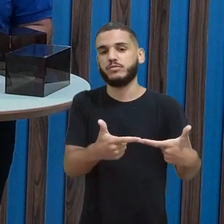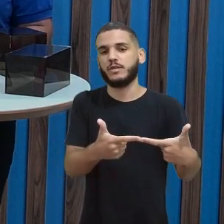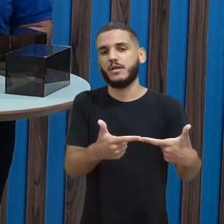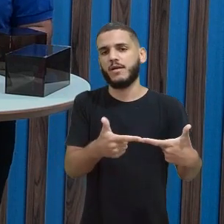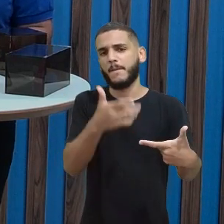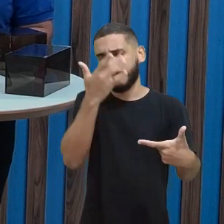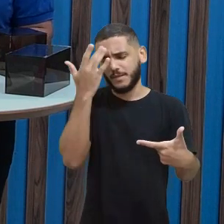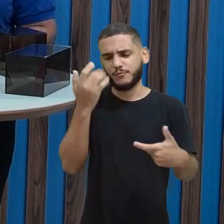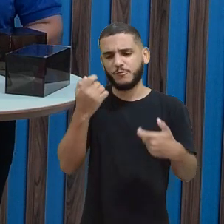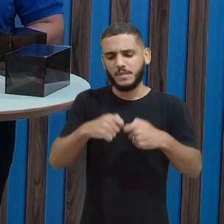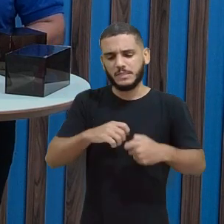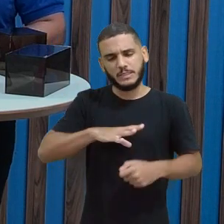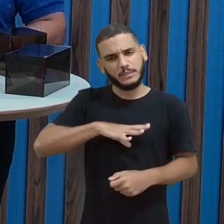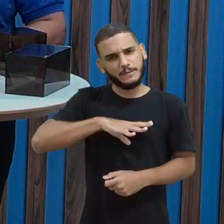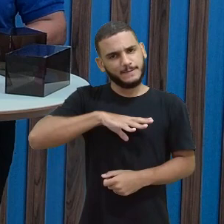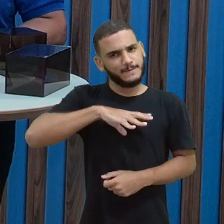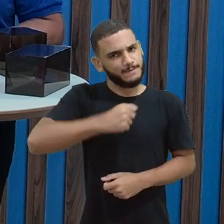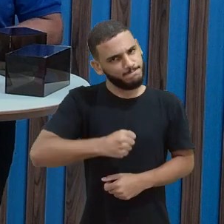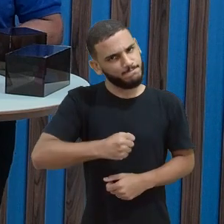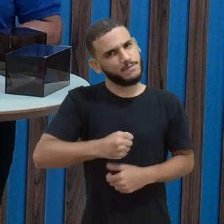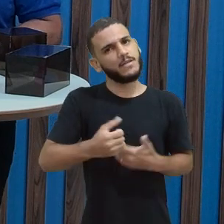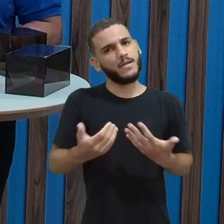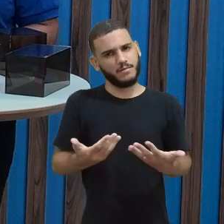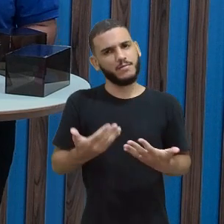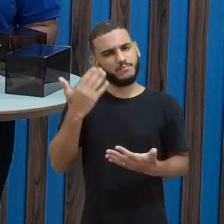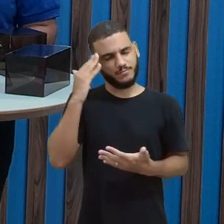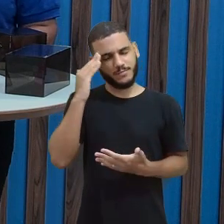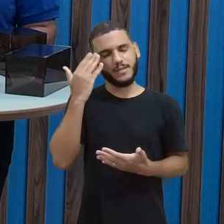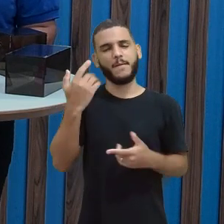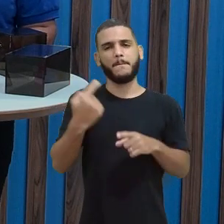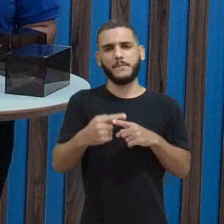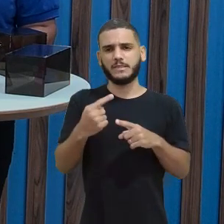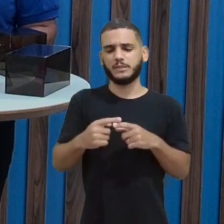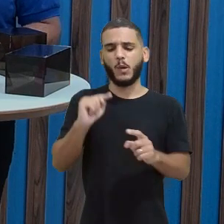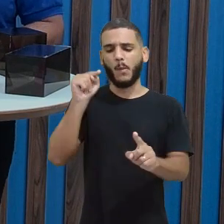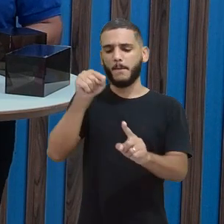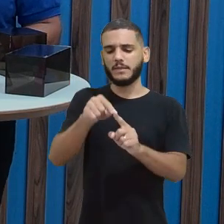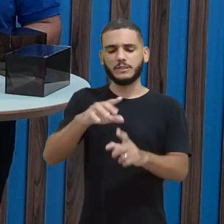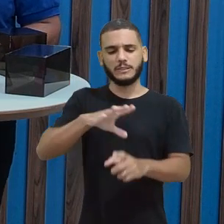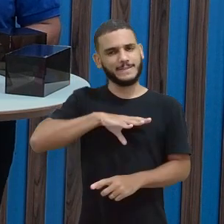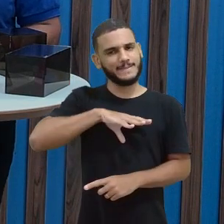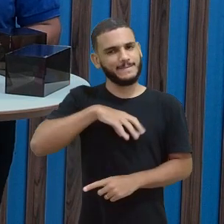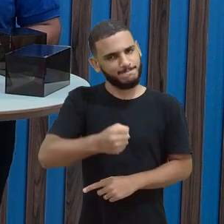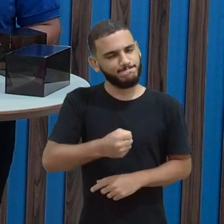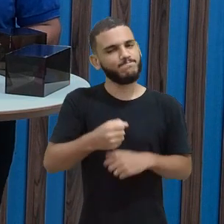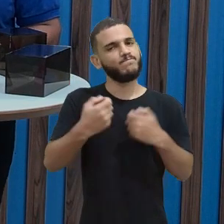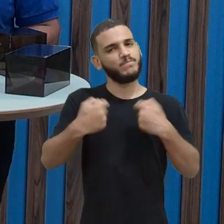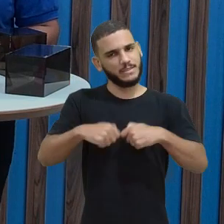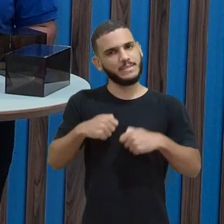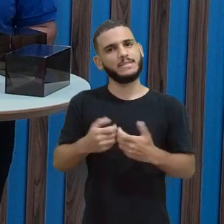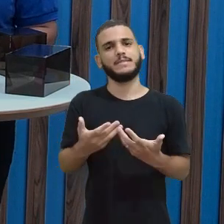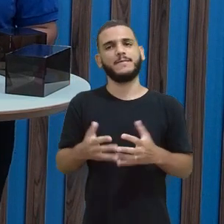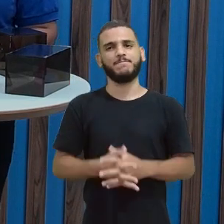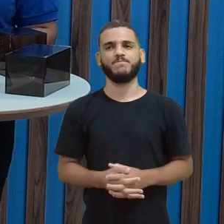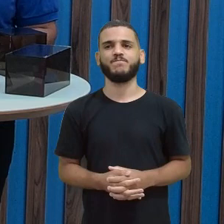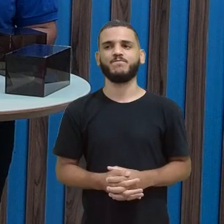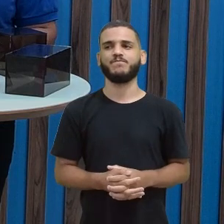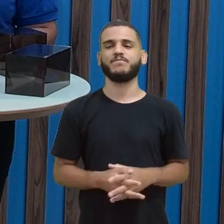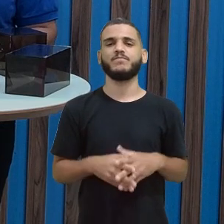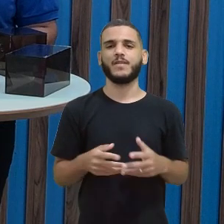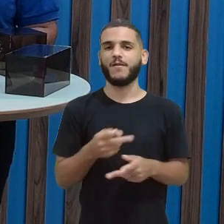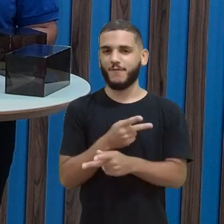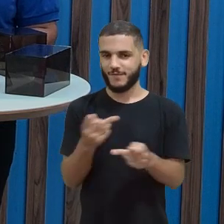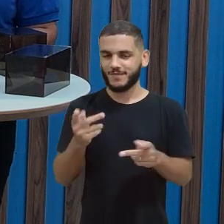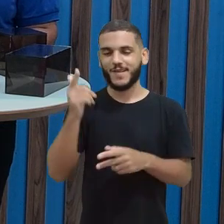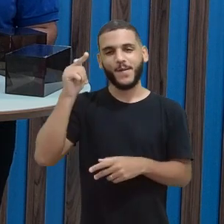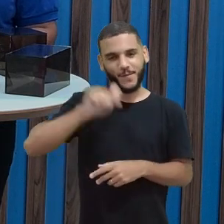quer lutar, né? Lute pelo que você quer. Corre atrás, tá bom? Você vai